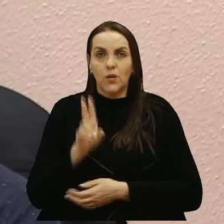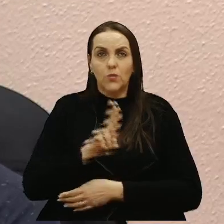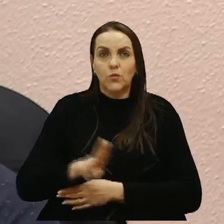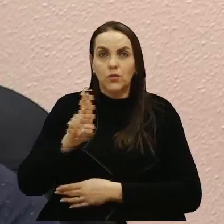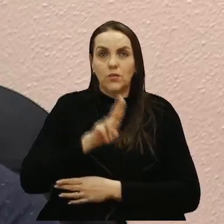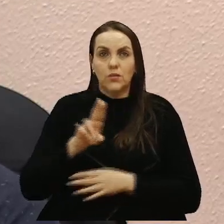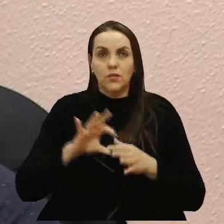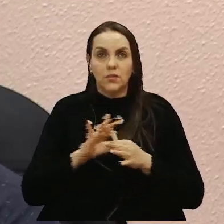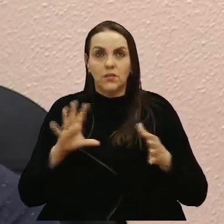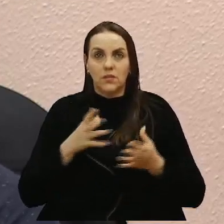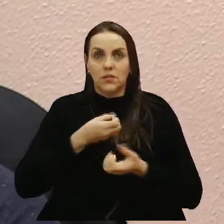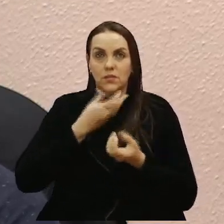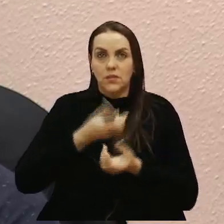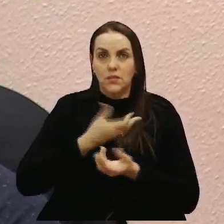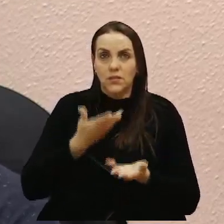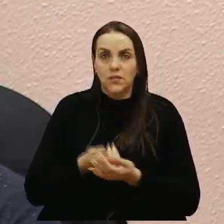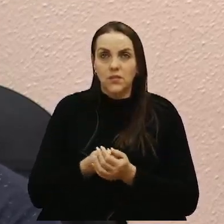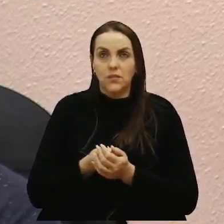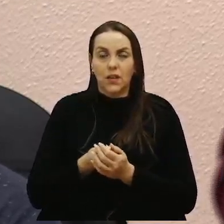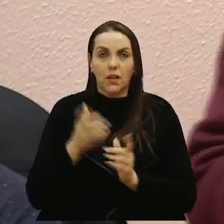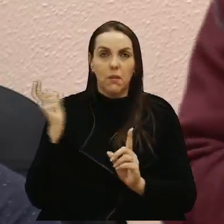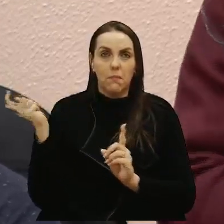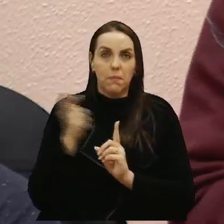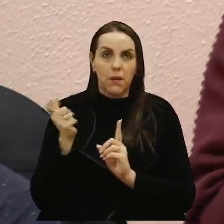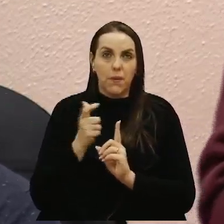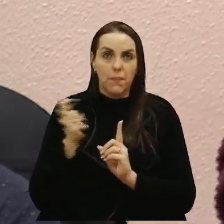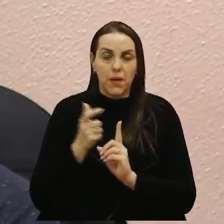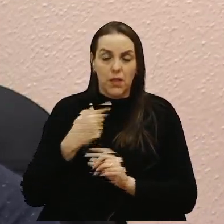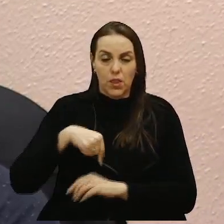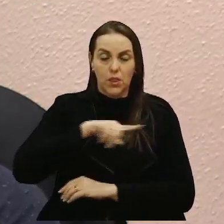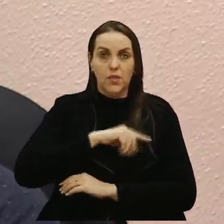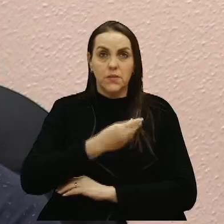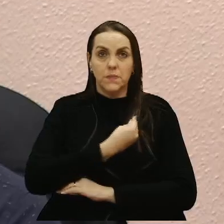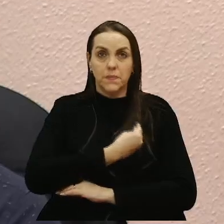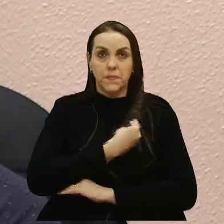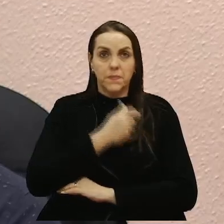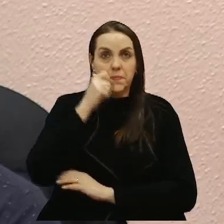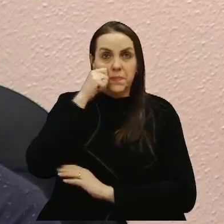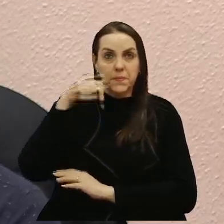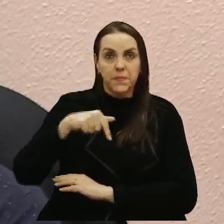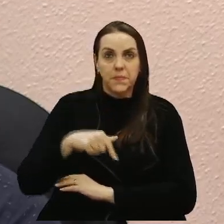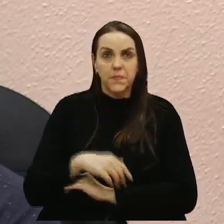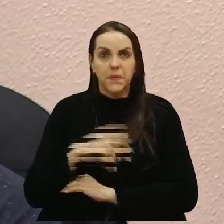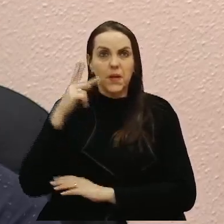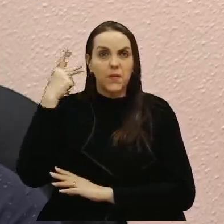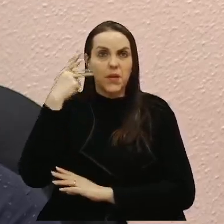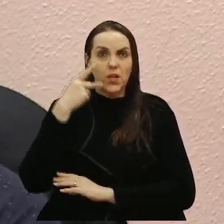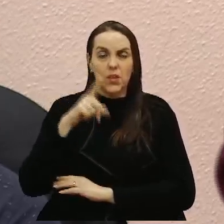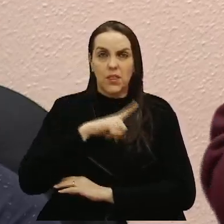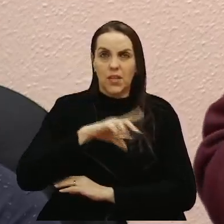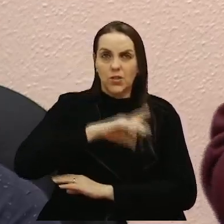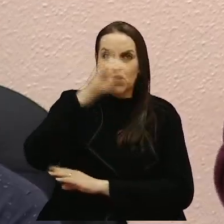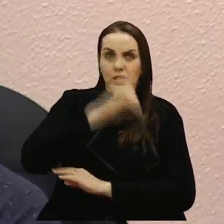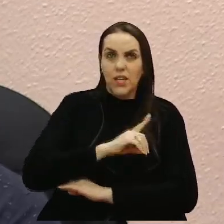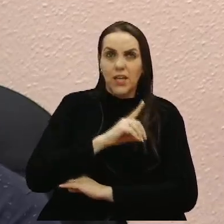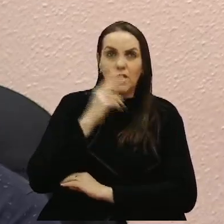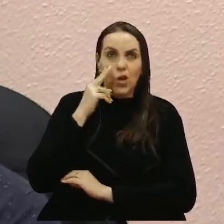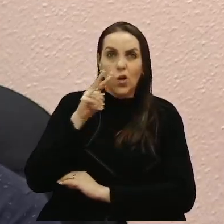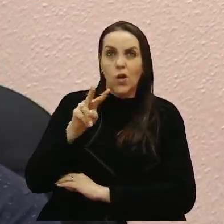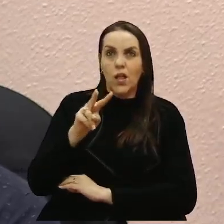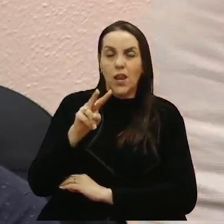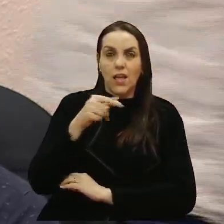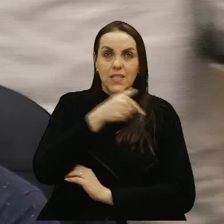da liberdade de expressão para atacar a nossa presença aqui. Um vereador que se sente no direito de olhar para a cara de